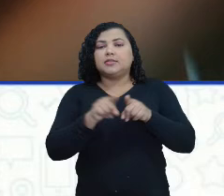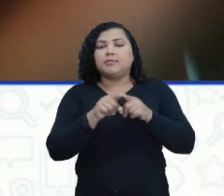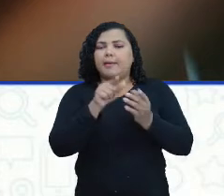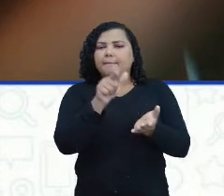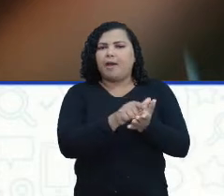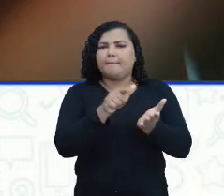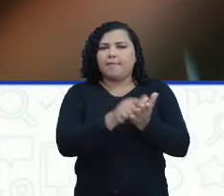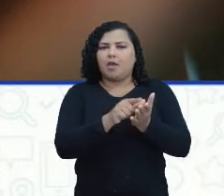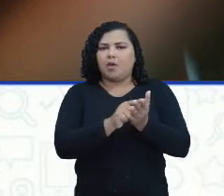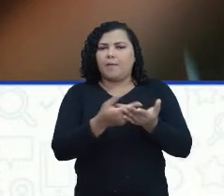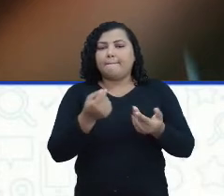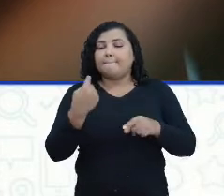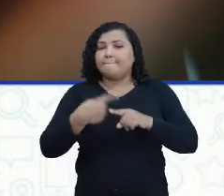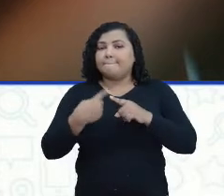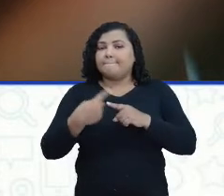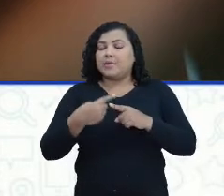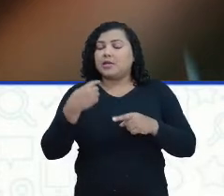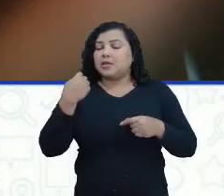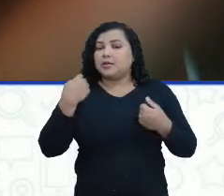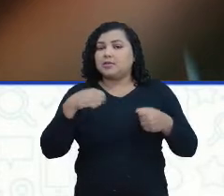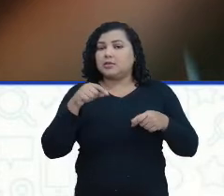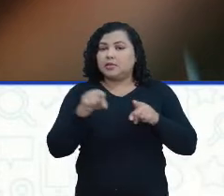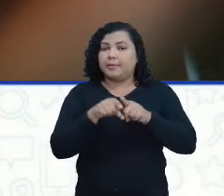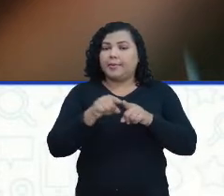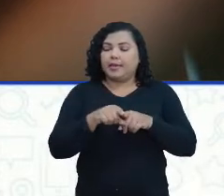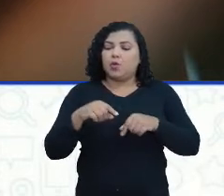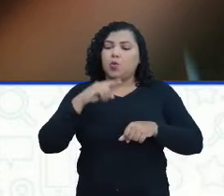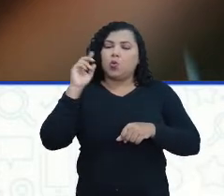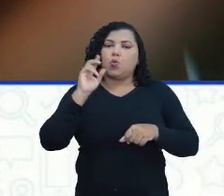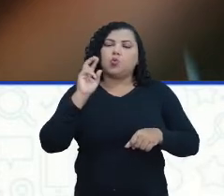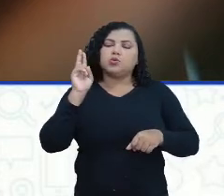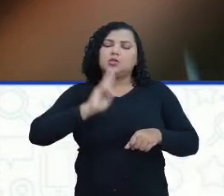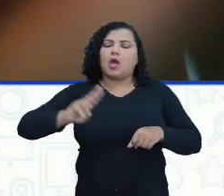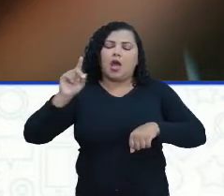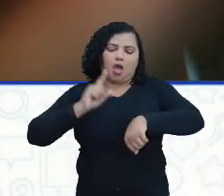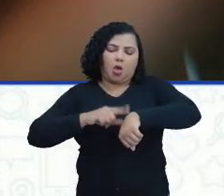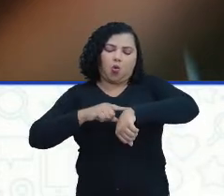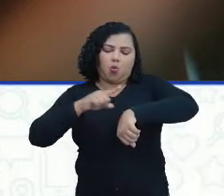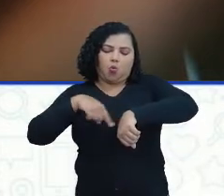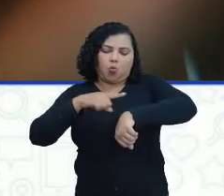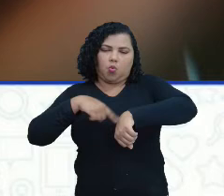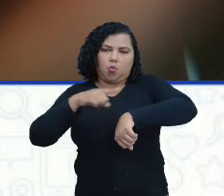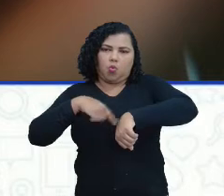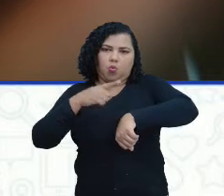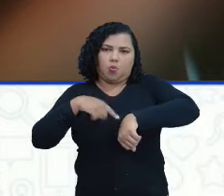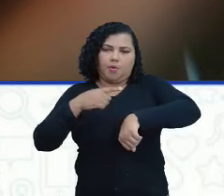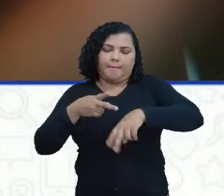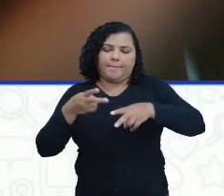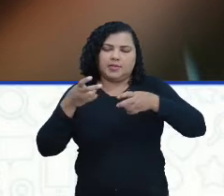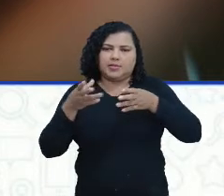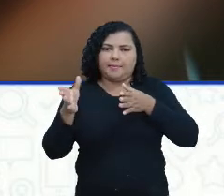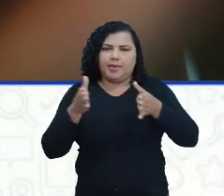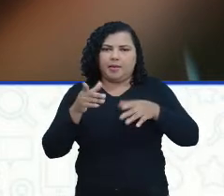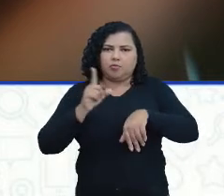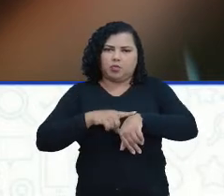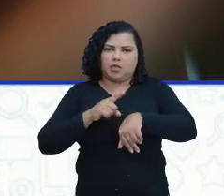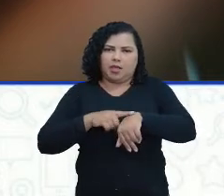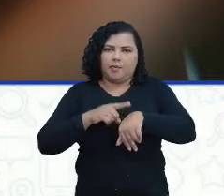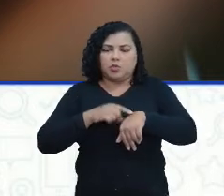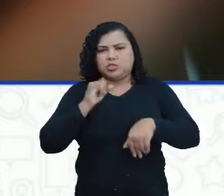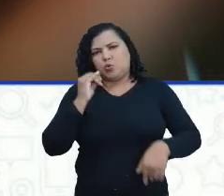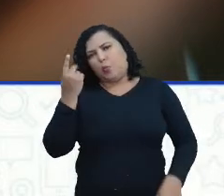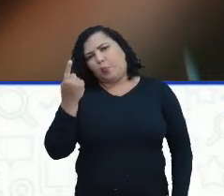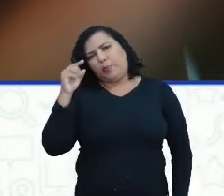Vocês têm que usar um cronômetro, porque é muito importante vocês marcarem o tempo, o intervalo de tempo que você pode decidir se